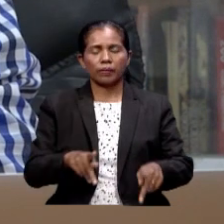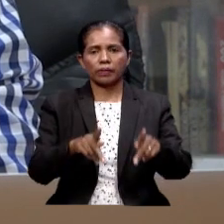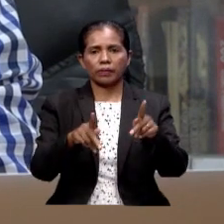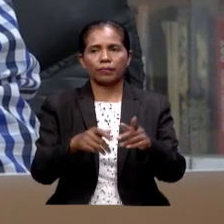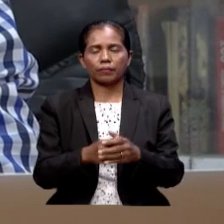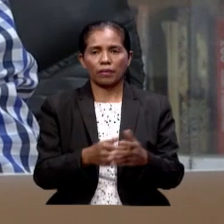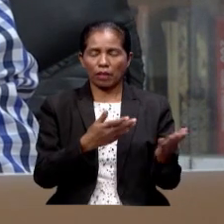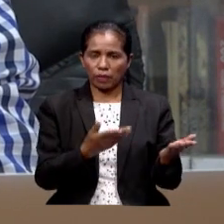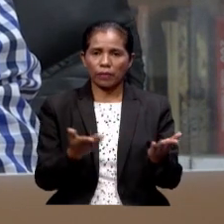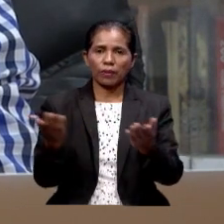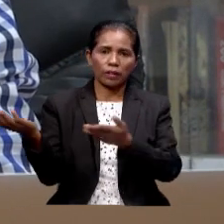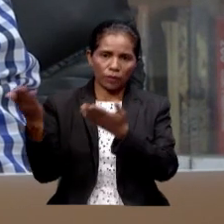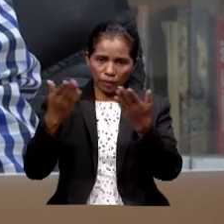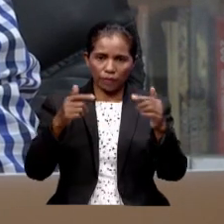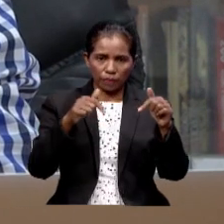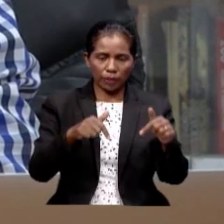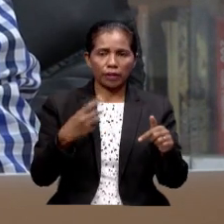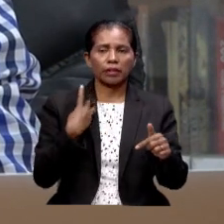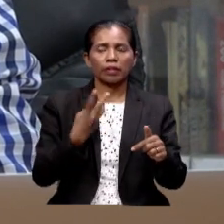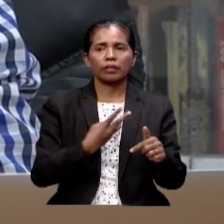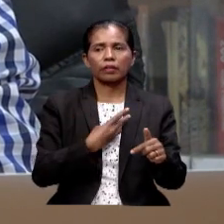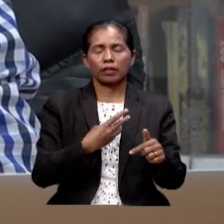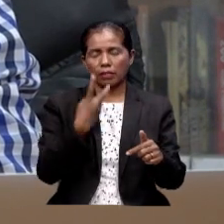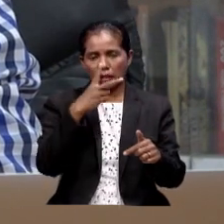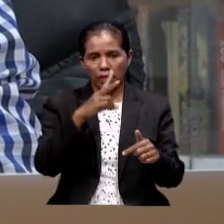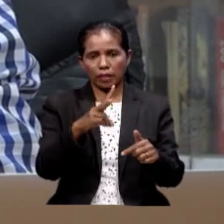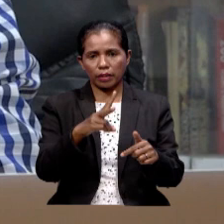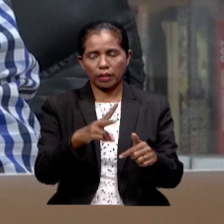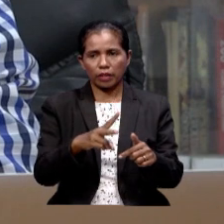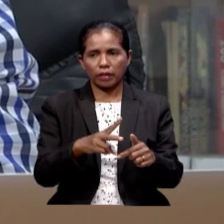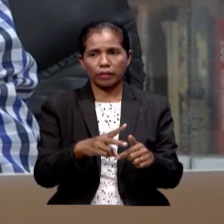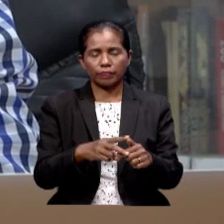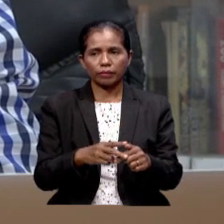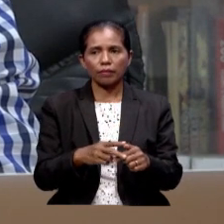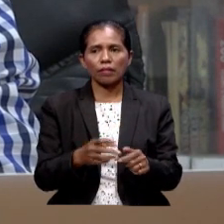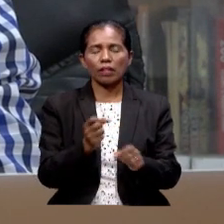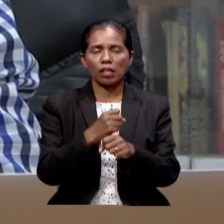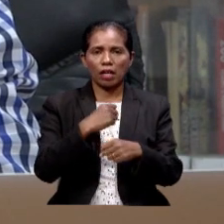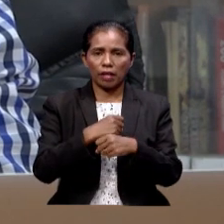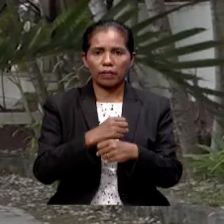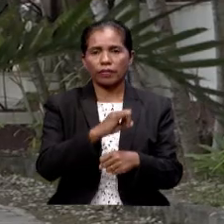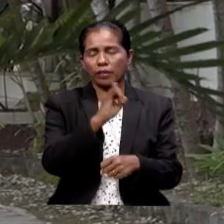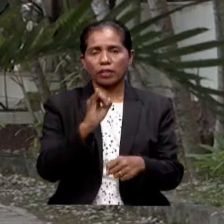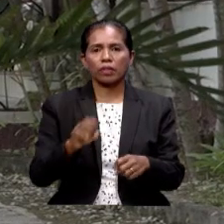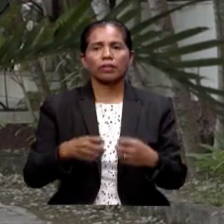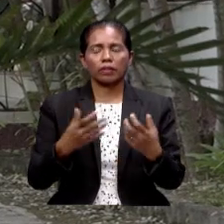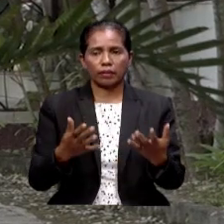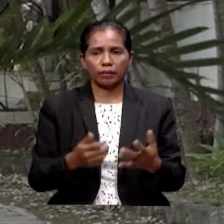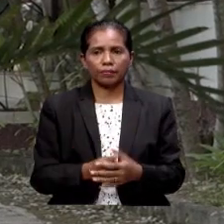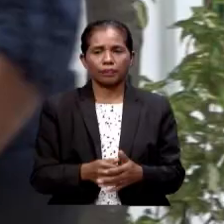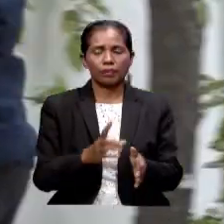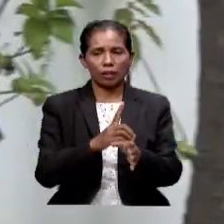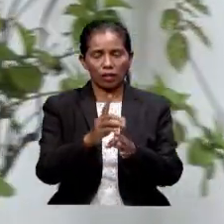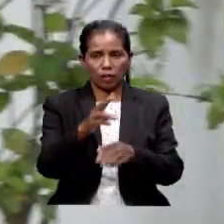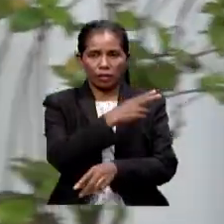fila fale mai. Orsidan hosi delegasi mau kita bilah re, kata dia ni investigasi mau insa. Antes ne, Direktur